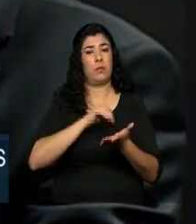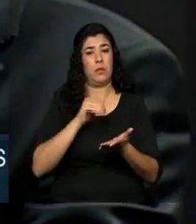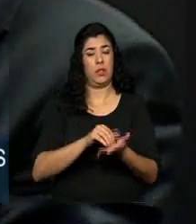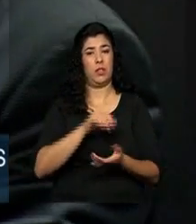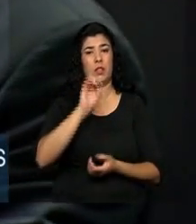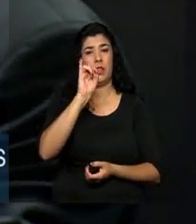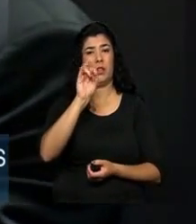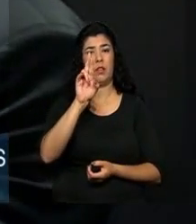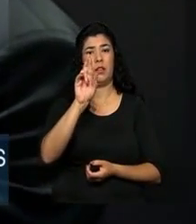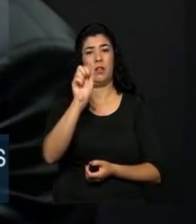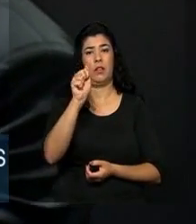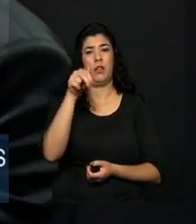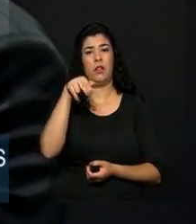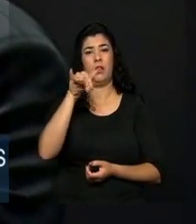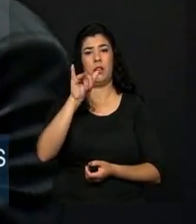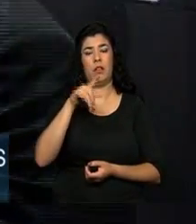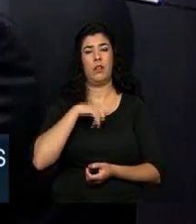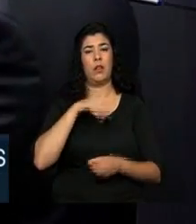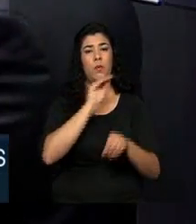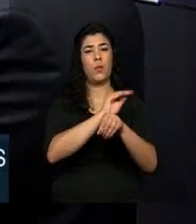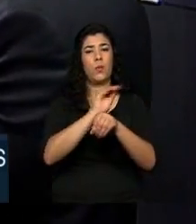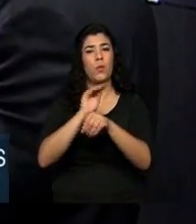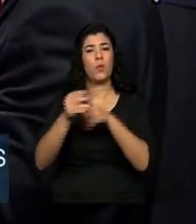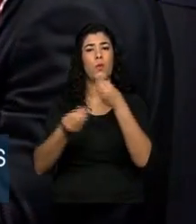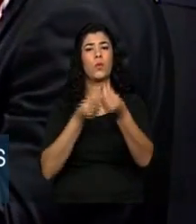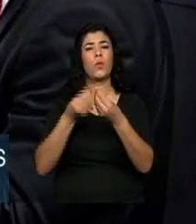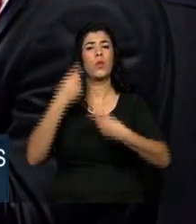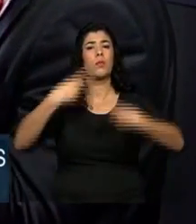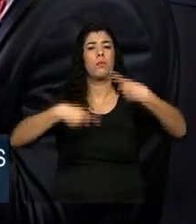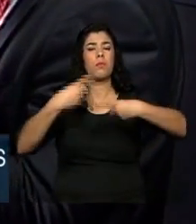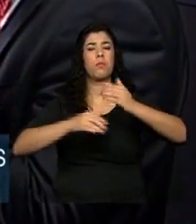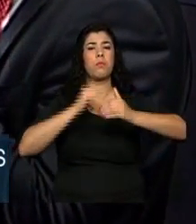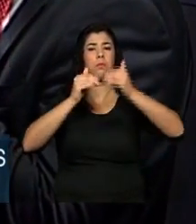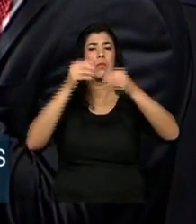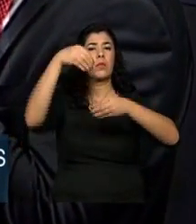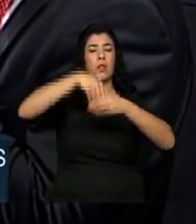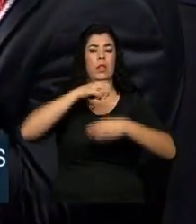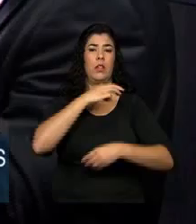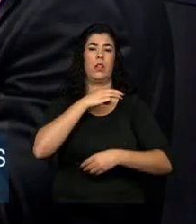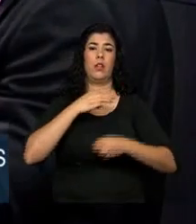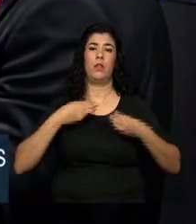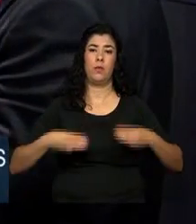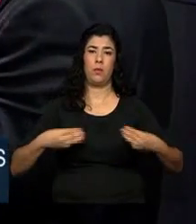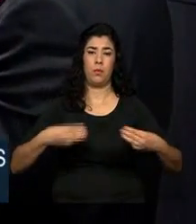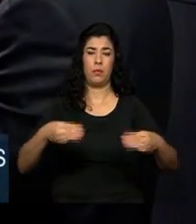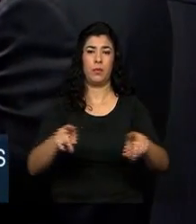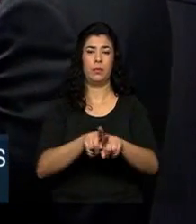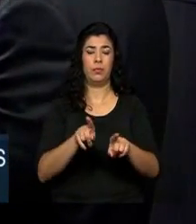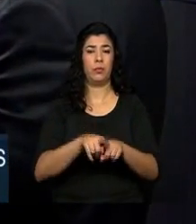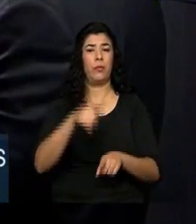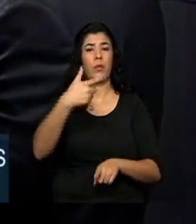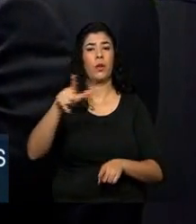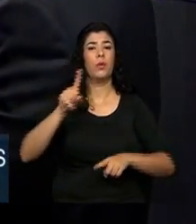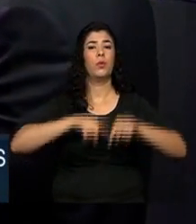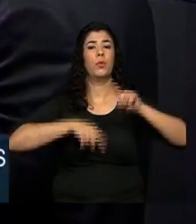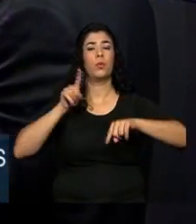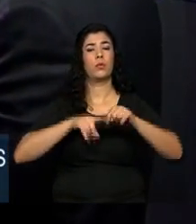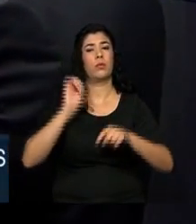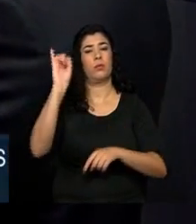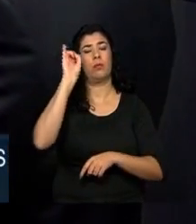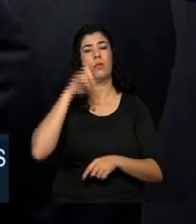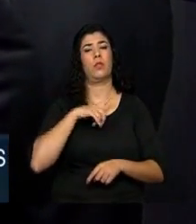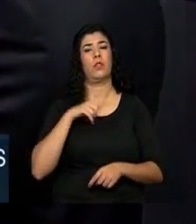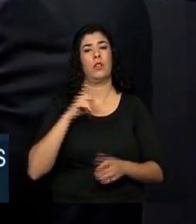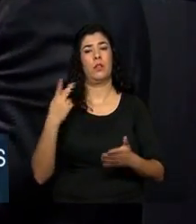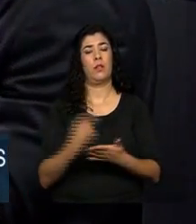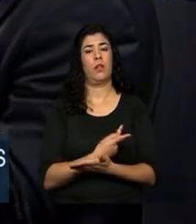o o mentor aí que cuida o cuidador dessa dessa política dentro do Ministério mas também nós temos outro instrumento importante que